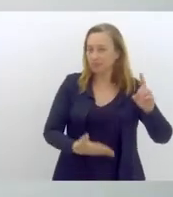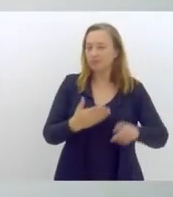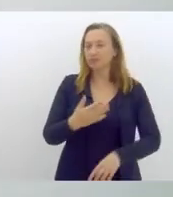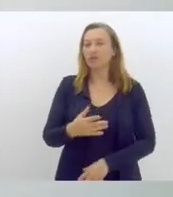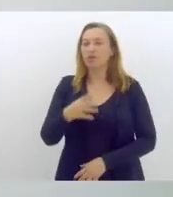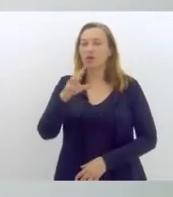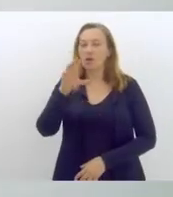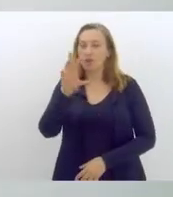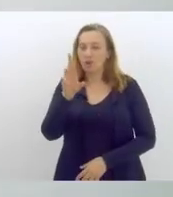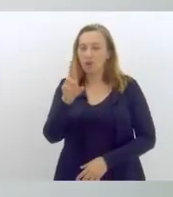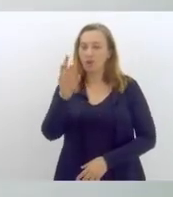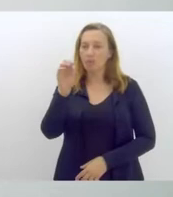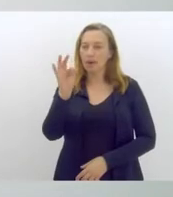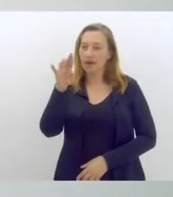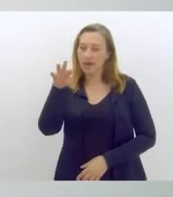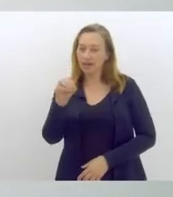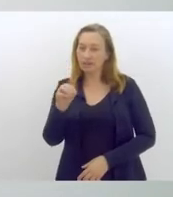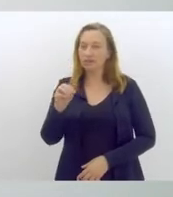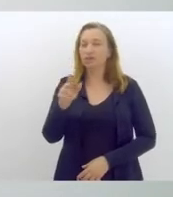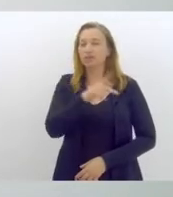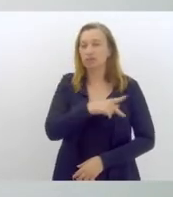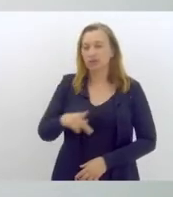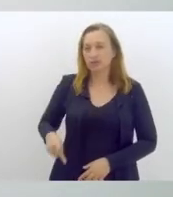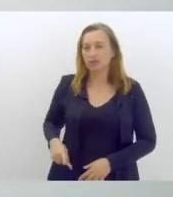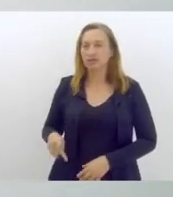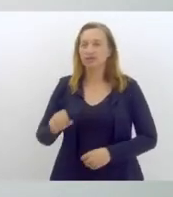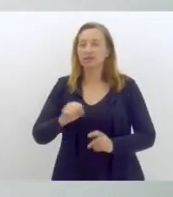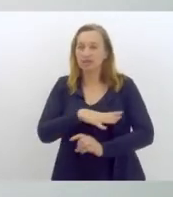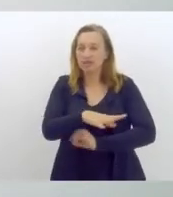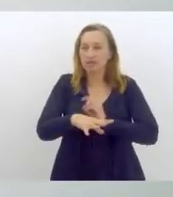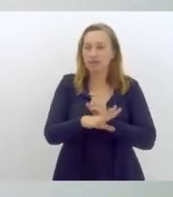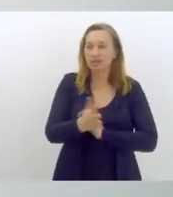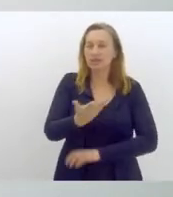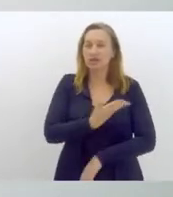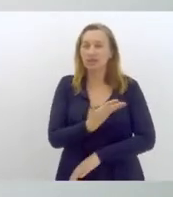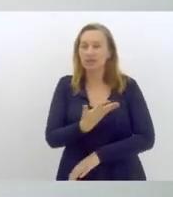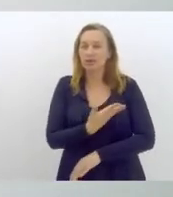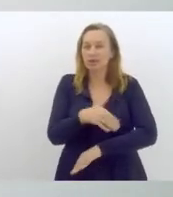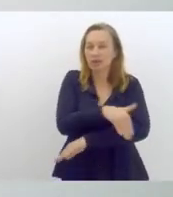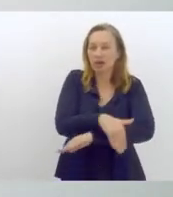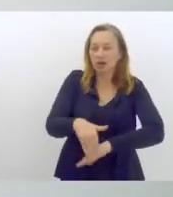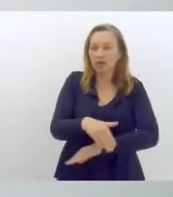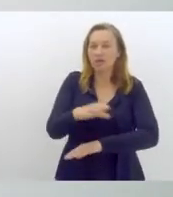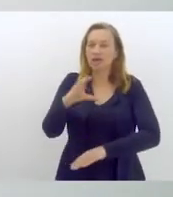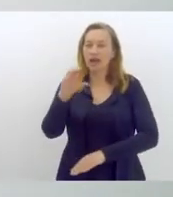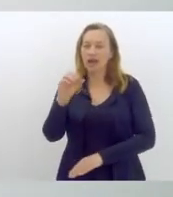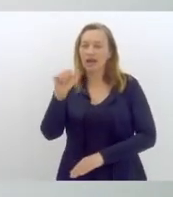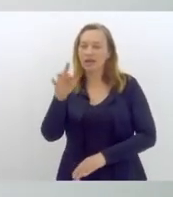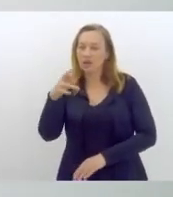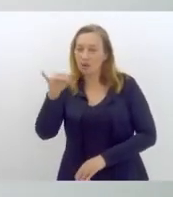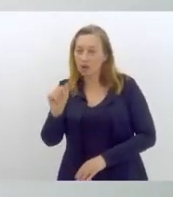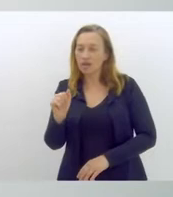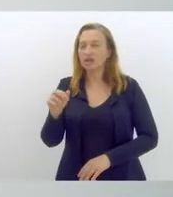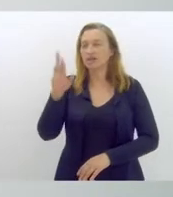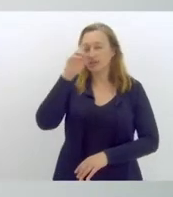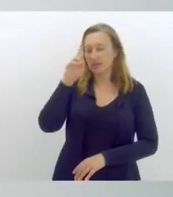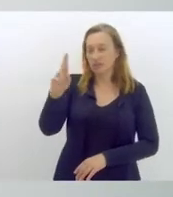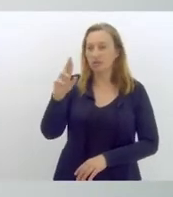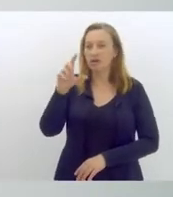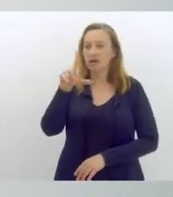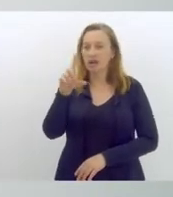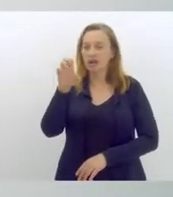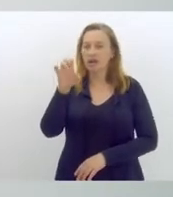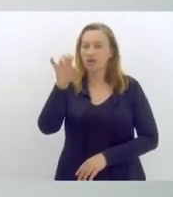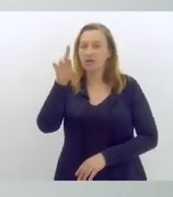Roberto Cury presidente da sociedade de amigos da Rua da Carioca e adjacências senhor Leonardo